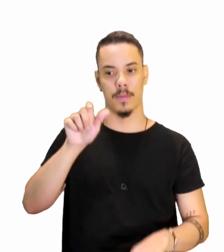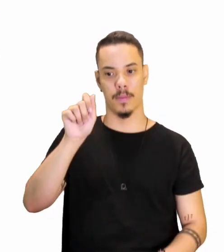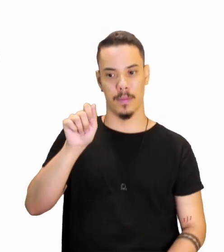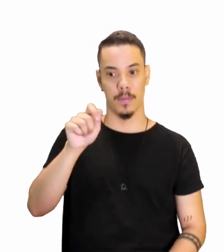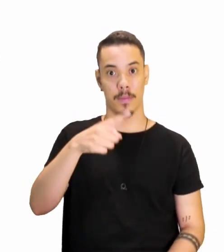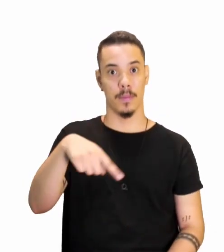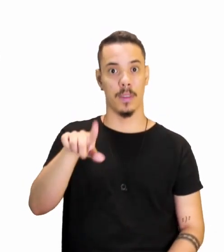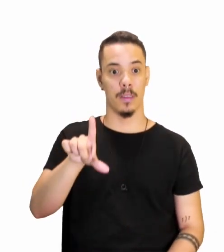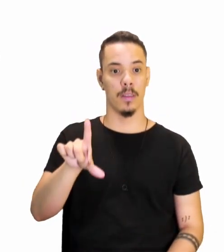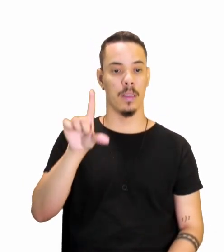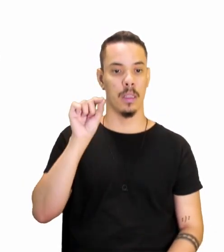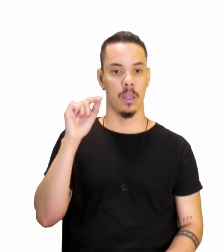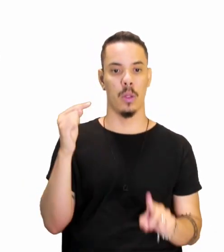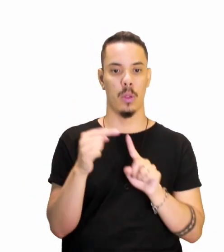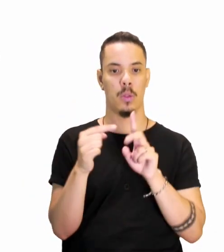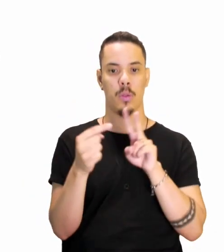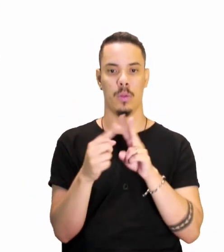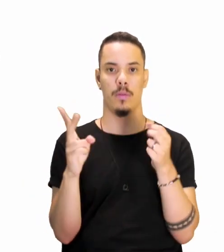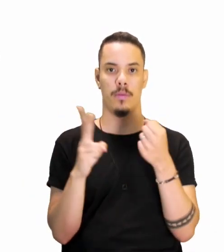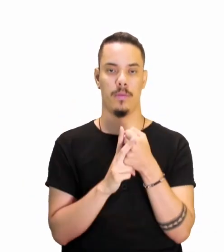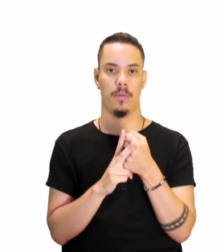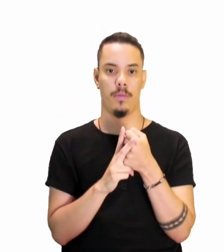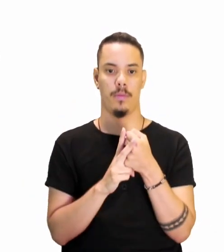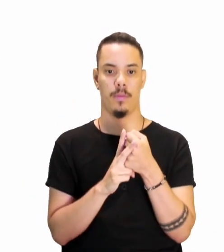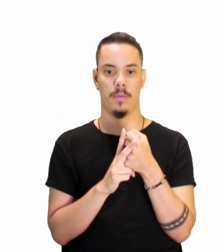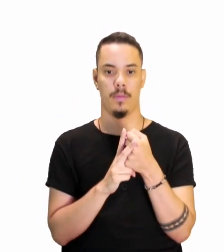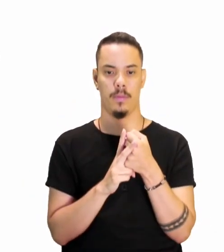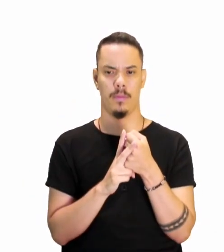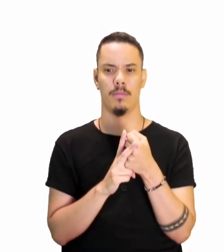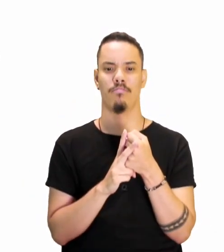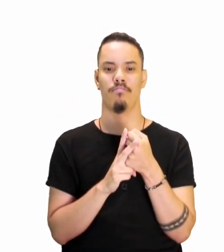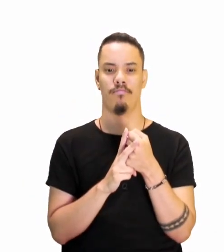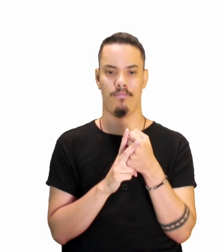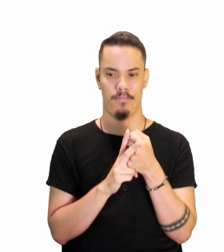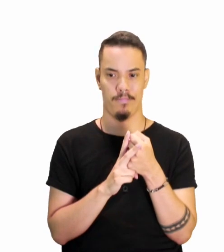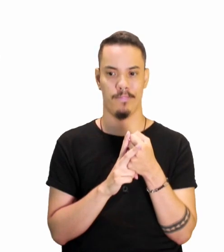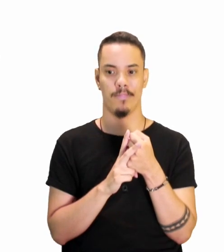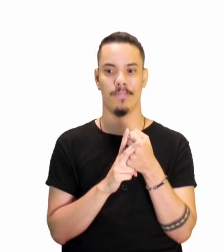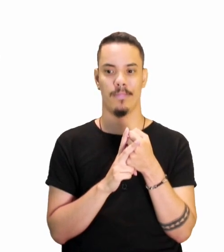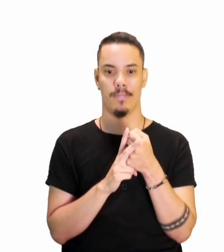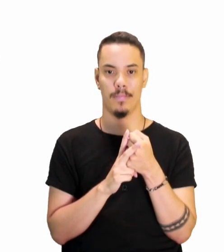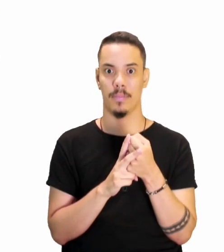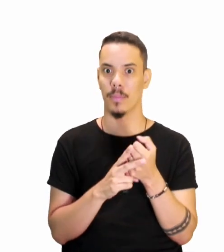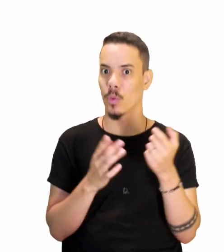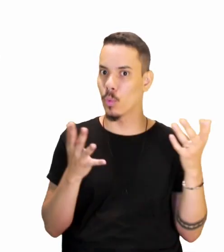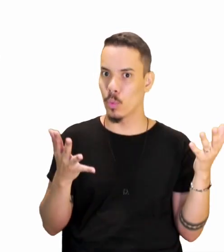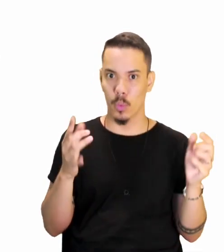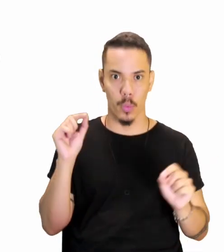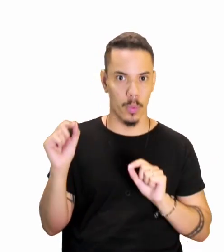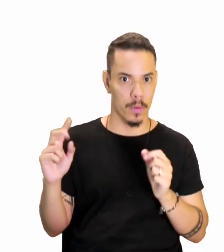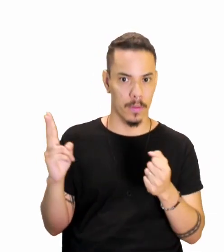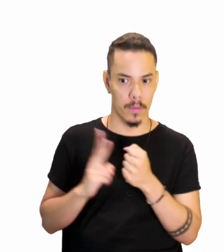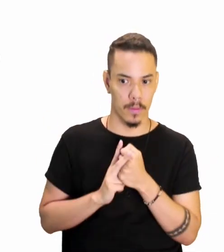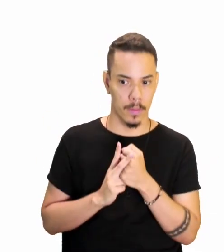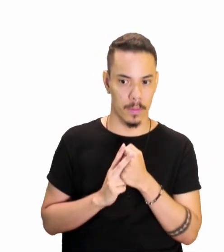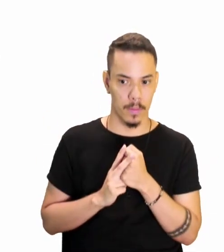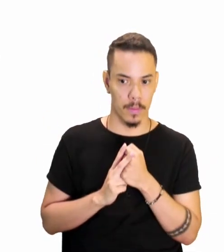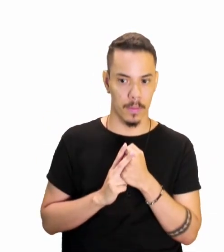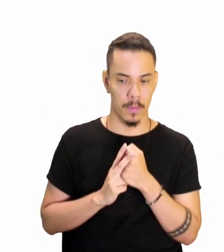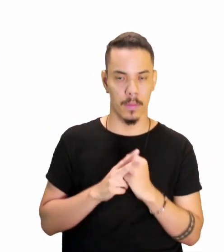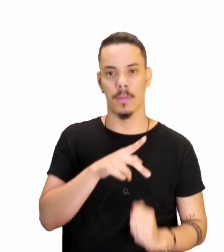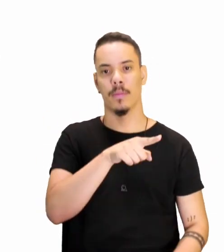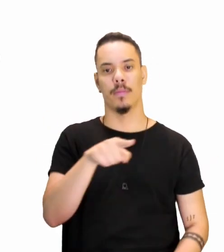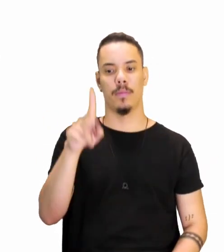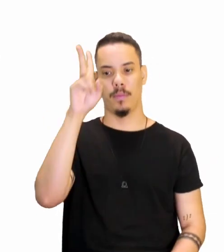vai selecionar 2 verbos. Ai, professora, mas o que é verbo mesmo? É